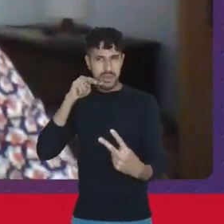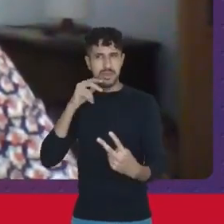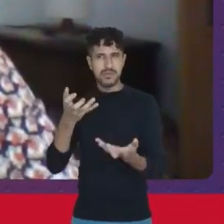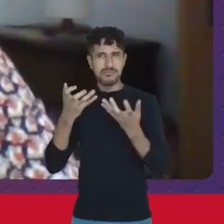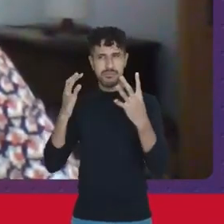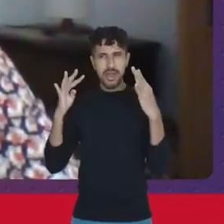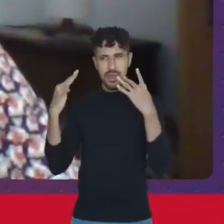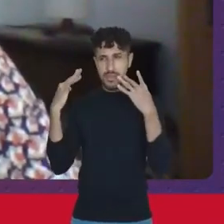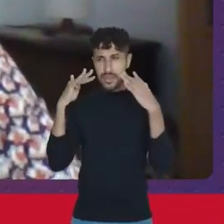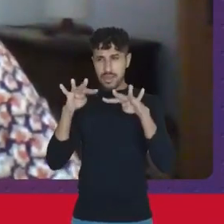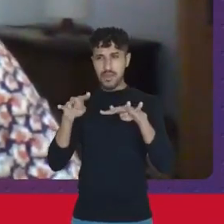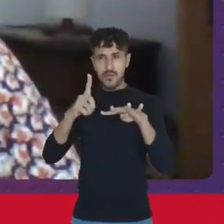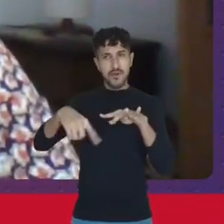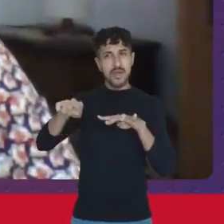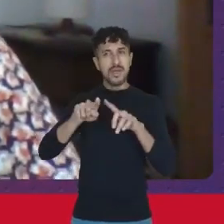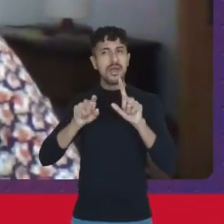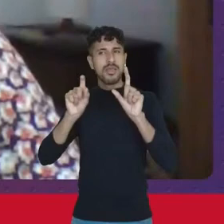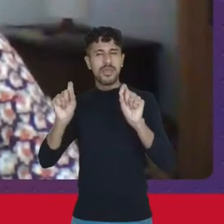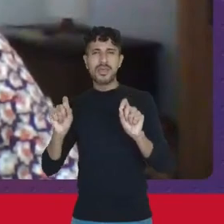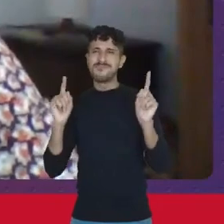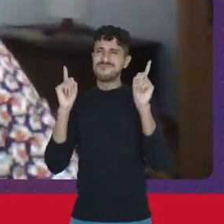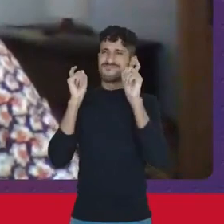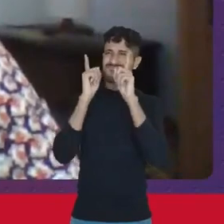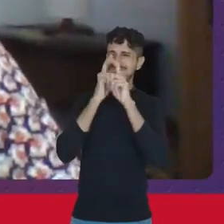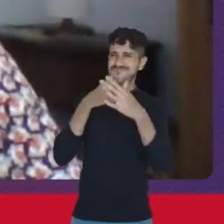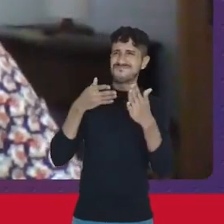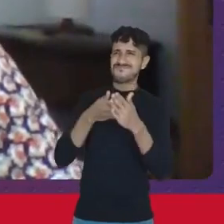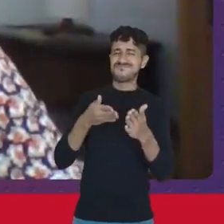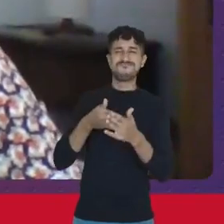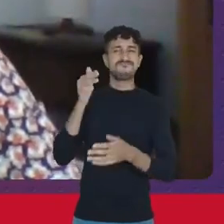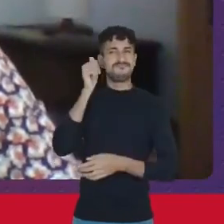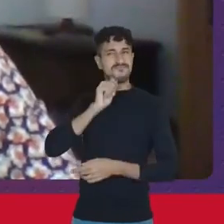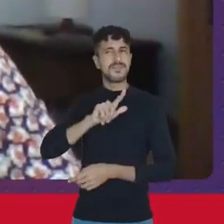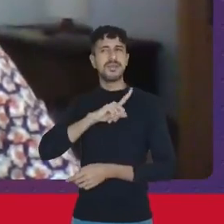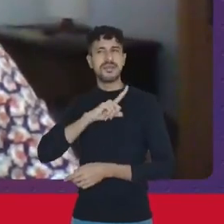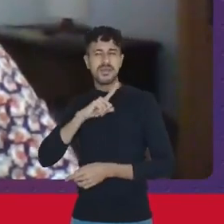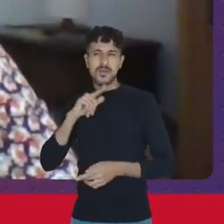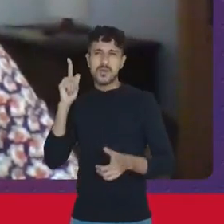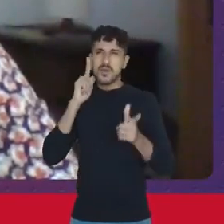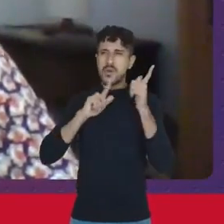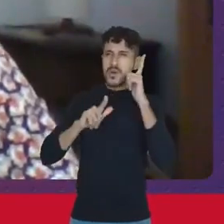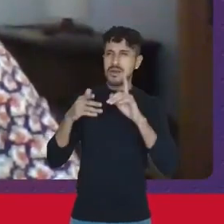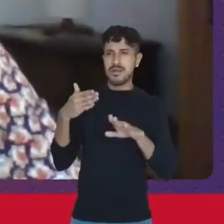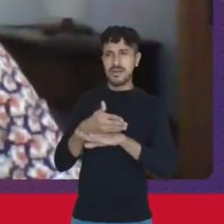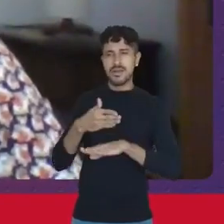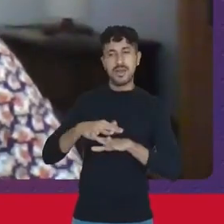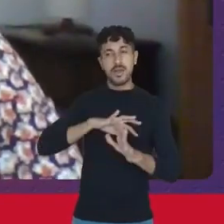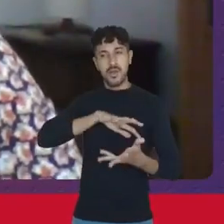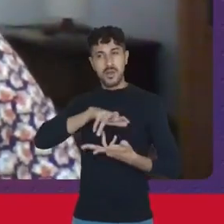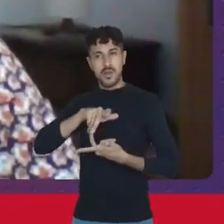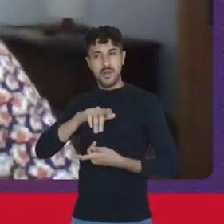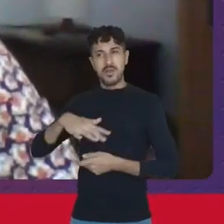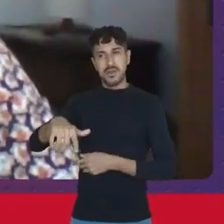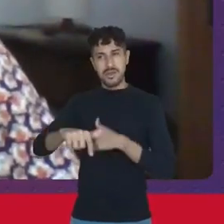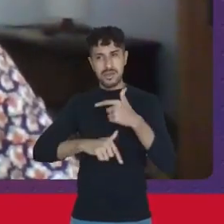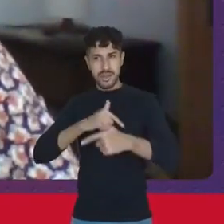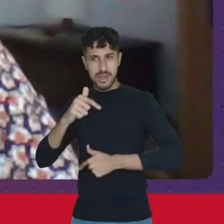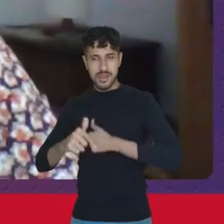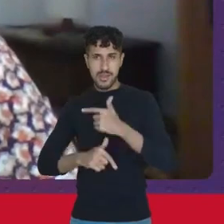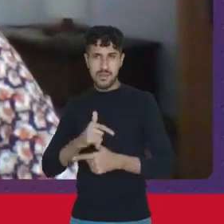chamar a atenção de vocês é as dificuldades que as mulheres enfrentam para acessar o mundo do